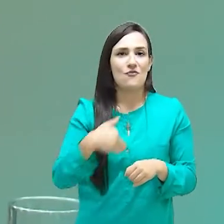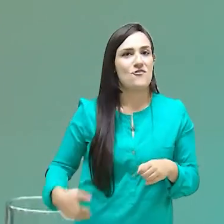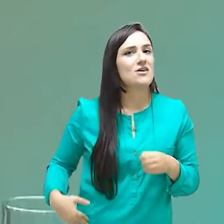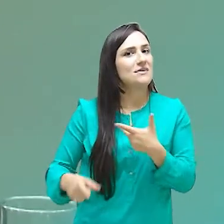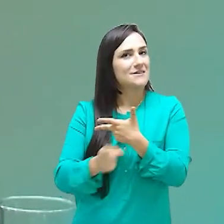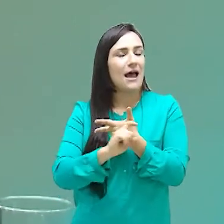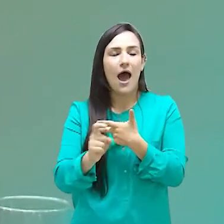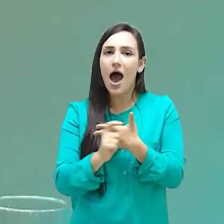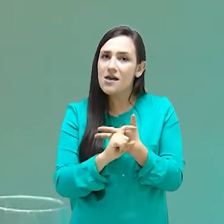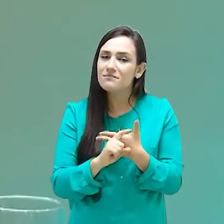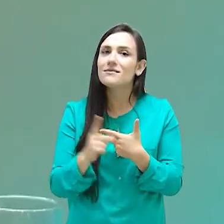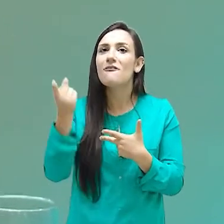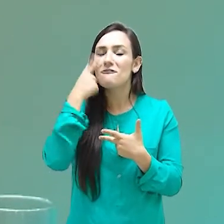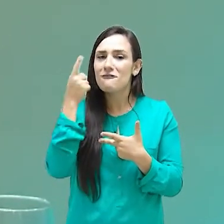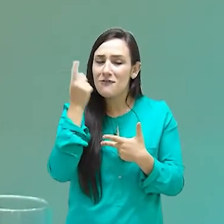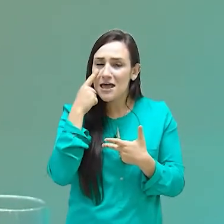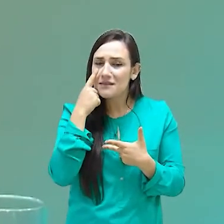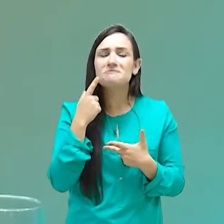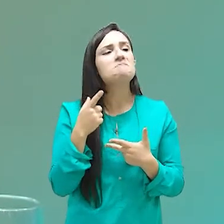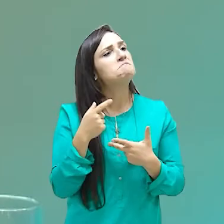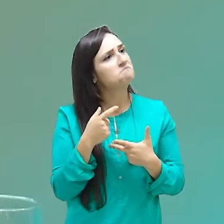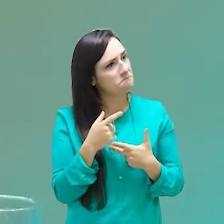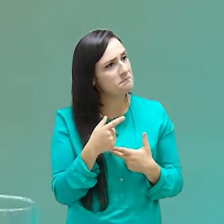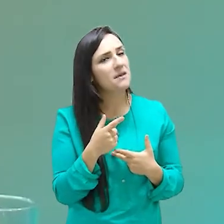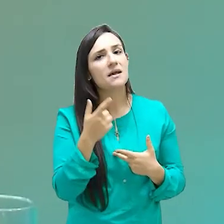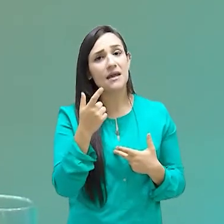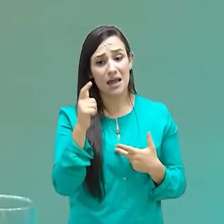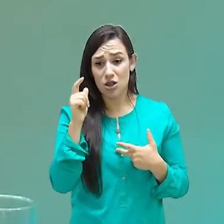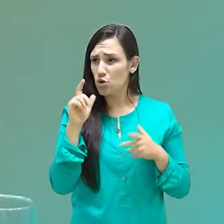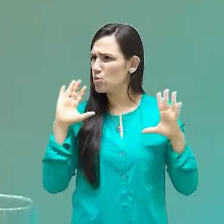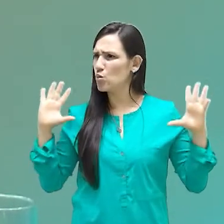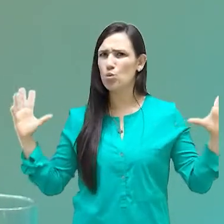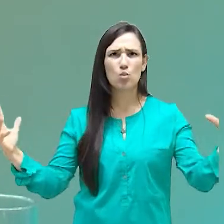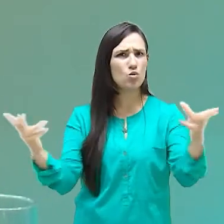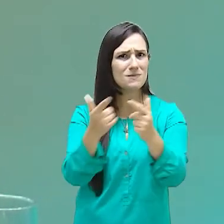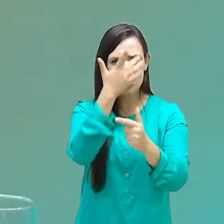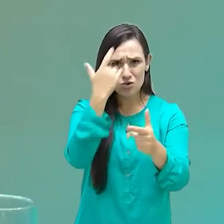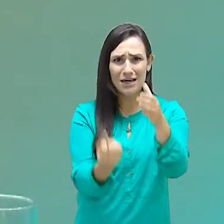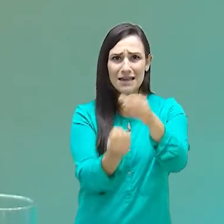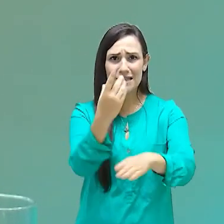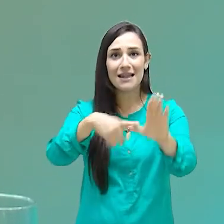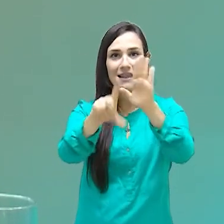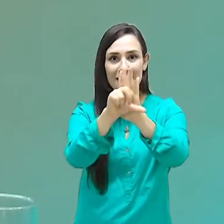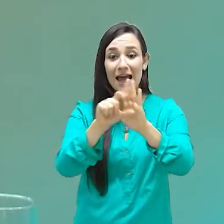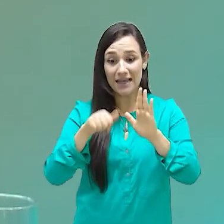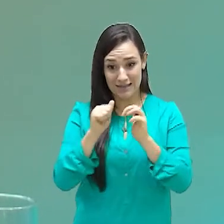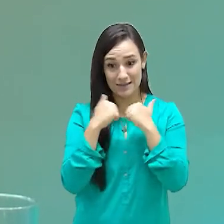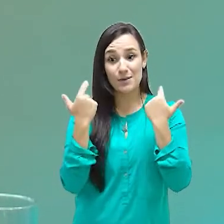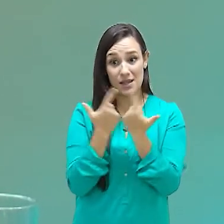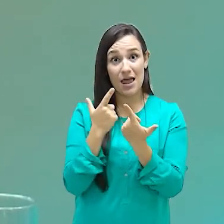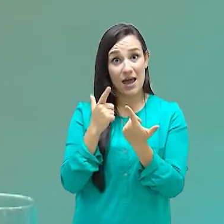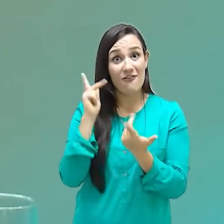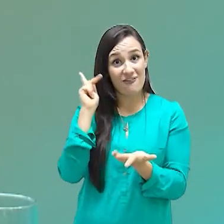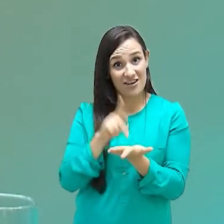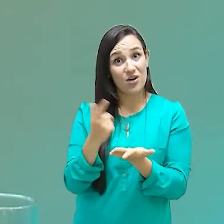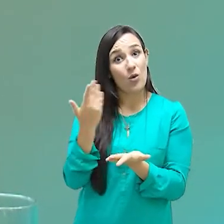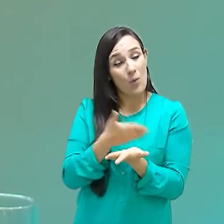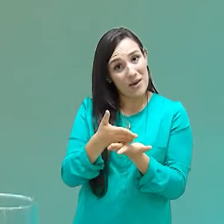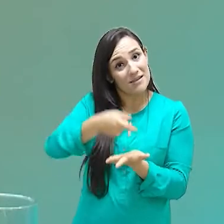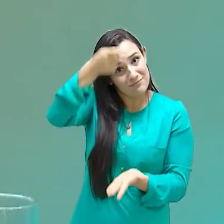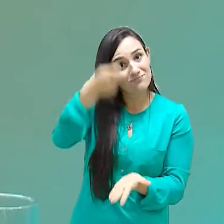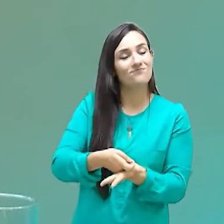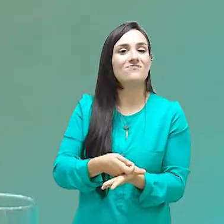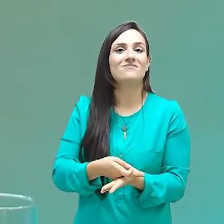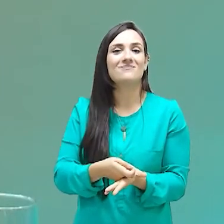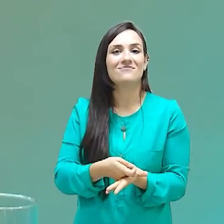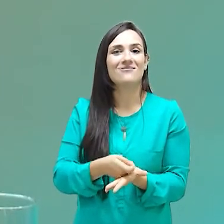da administração estadual que efetivamente fazem essas leis que são publicadas pela Assembleia Legislativa, fazem com que elas existam